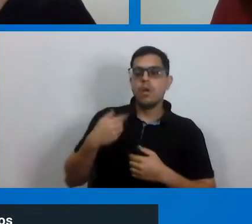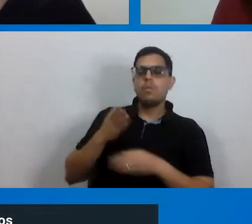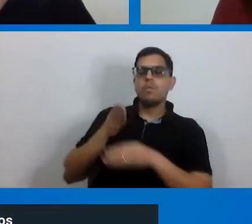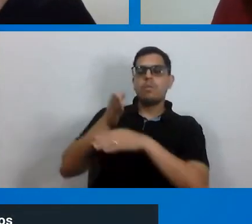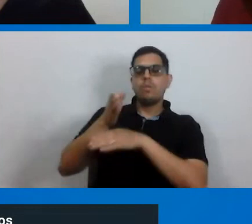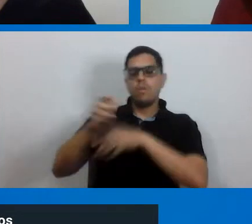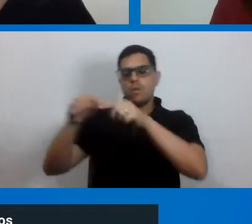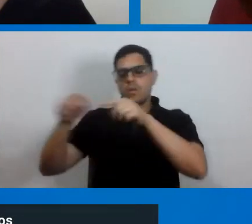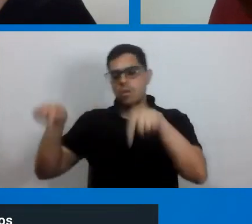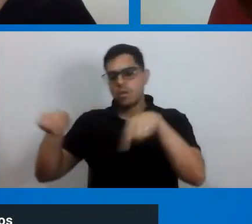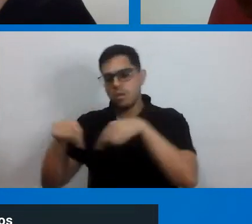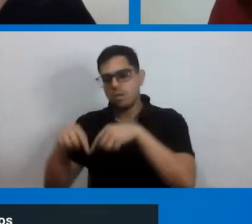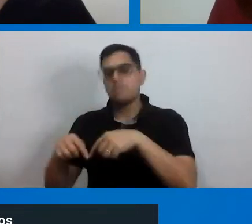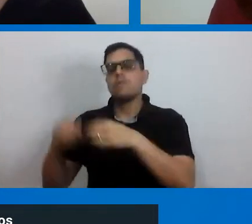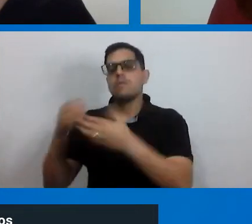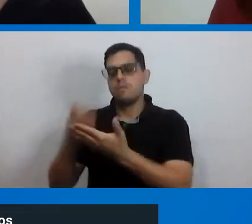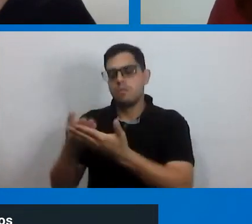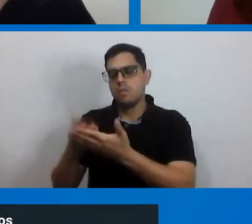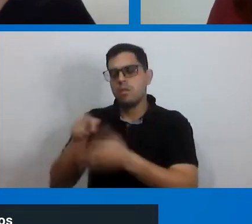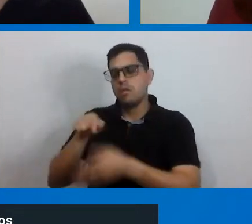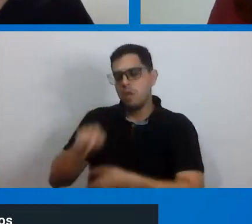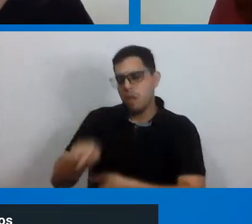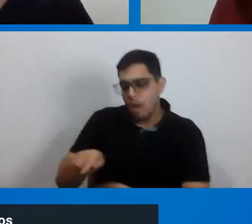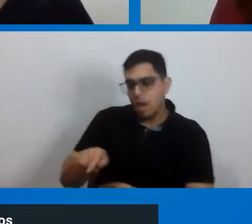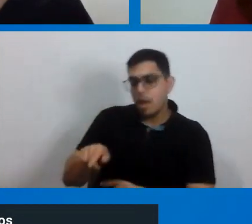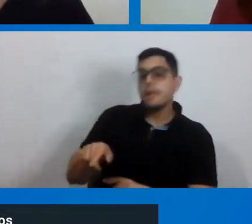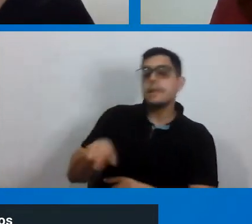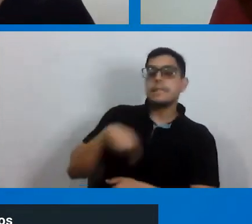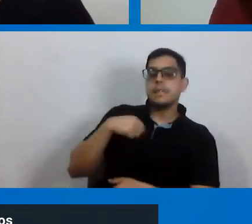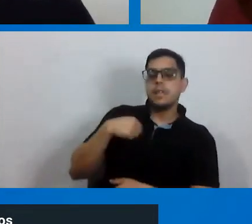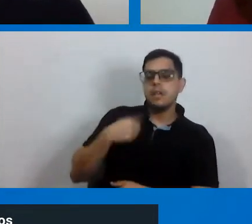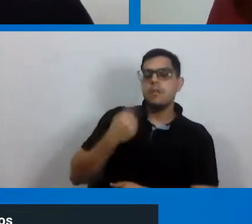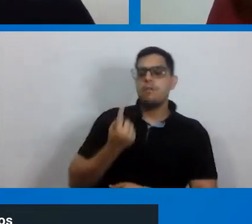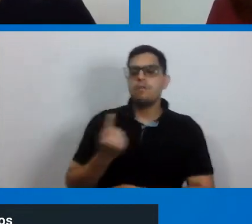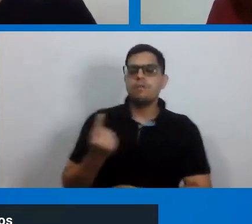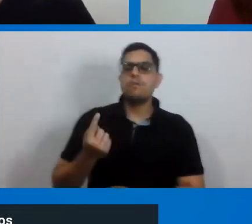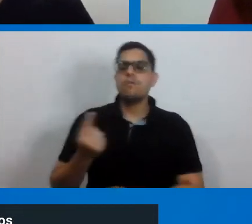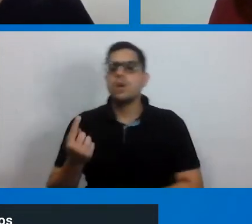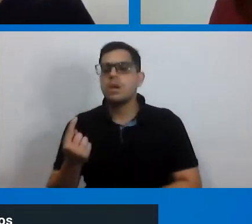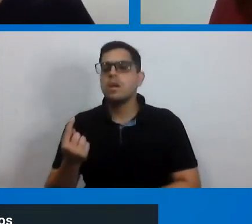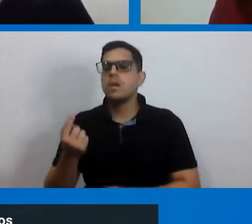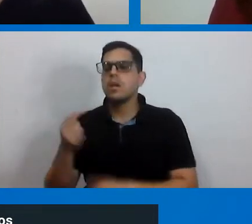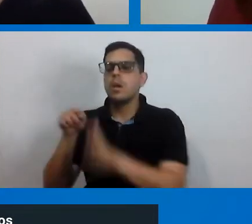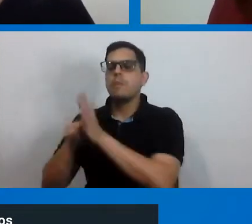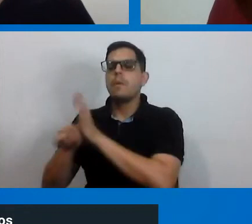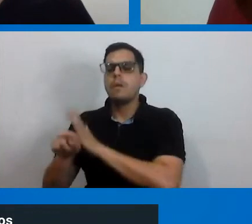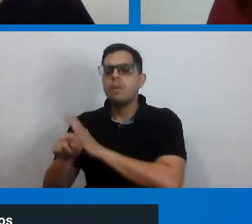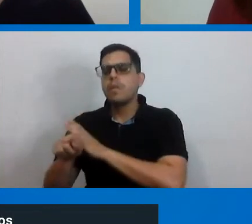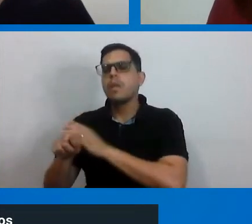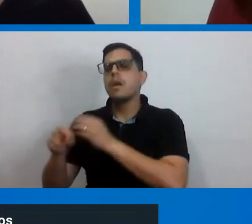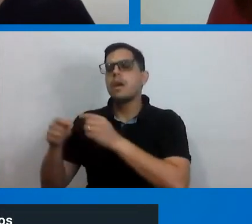alunos inicialmente de levantamento de informações de problematizações